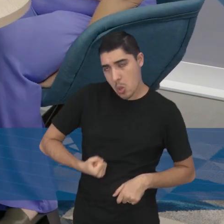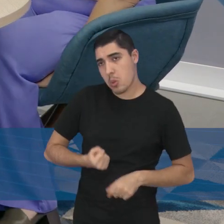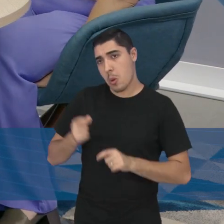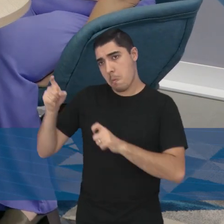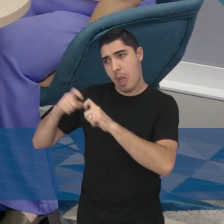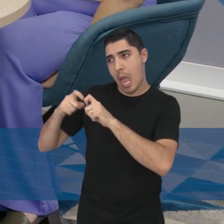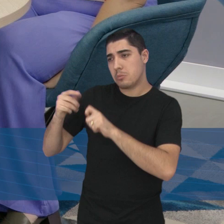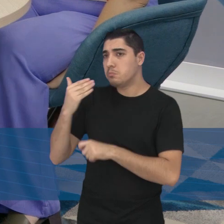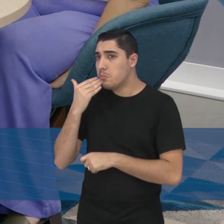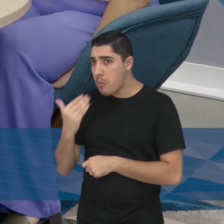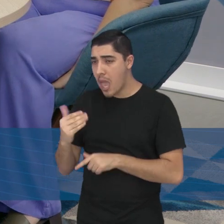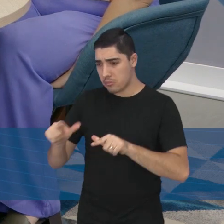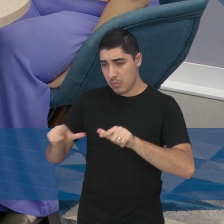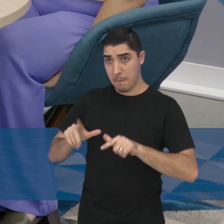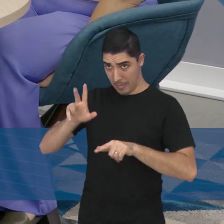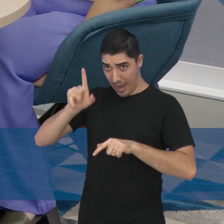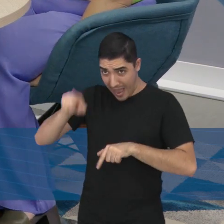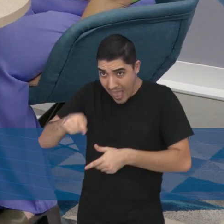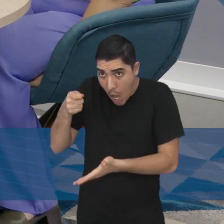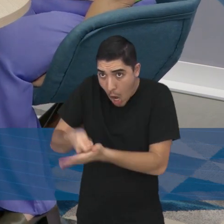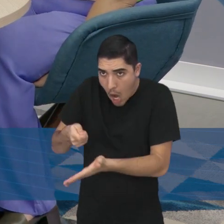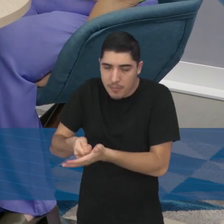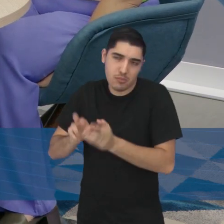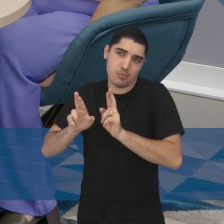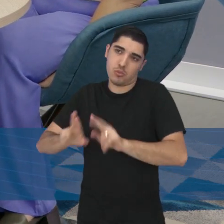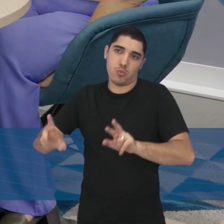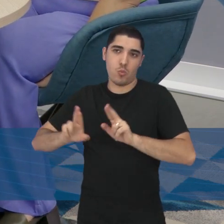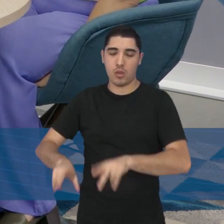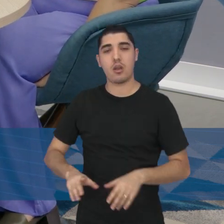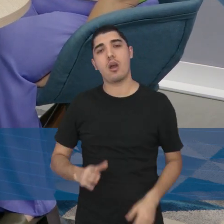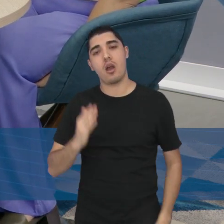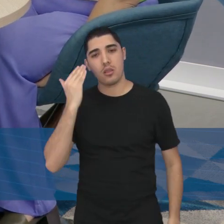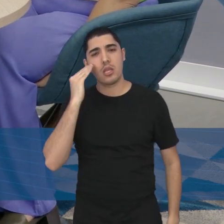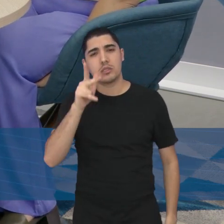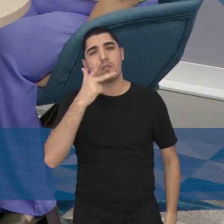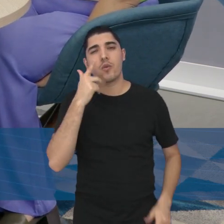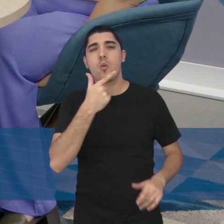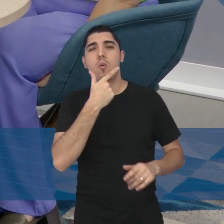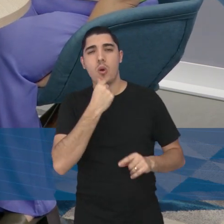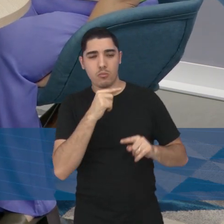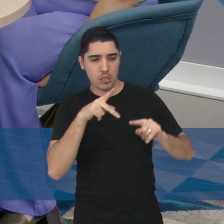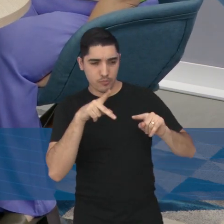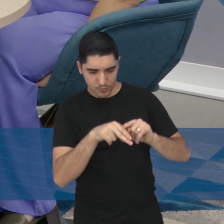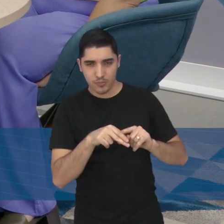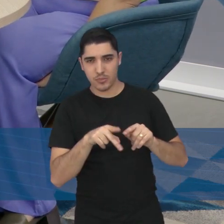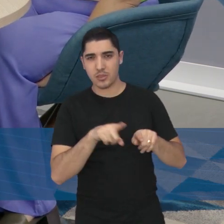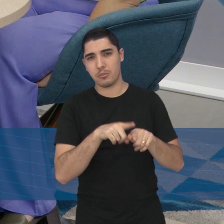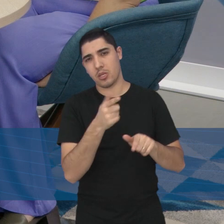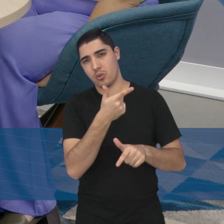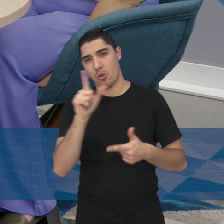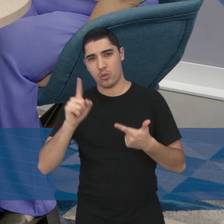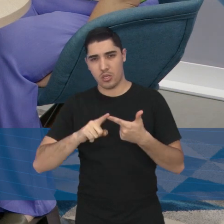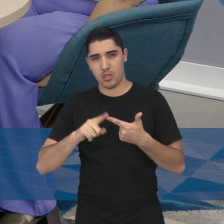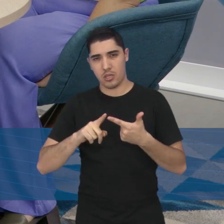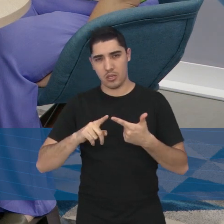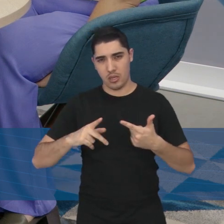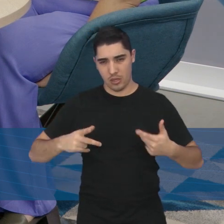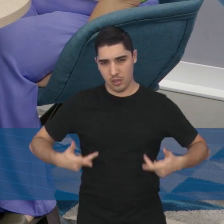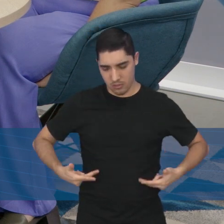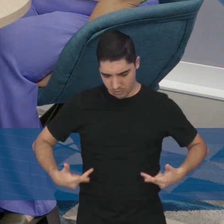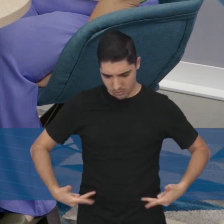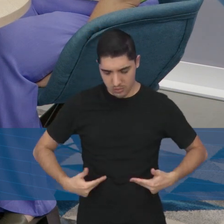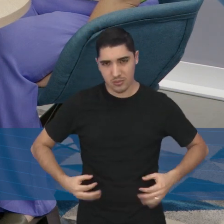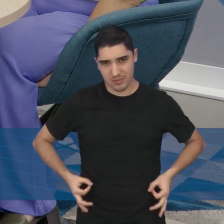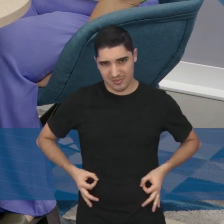pedido, mas ele não é obrigatório. Entendi. Você falou da vasectomia com a laqueadura, né, que são cirurgias, não